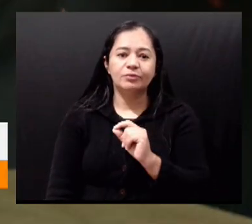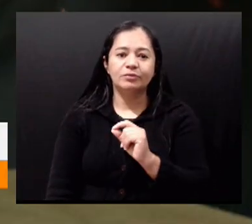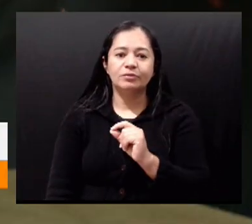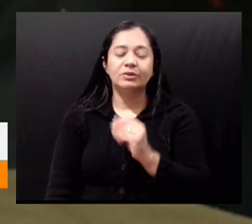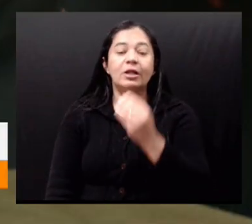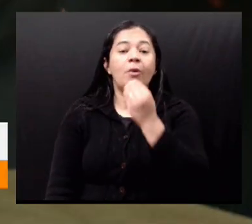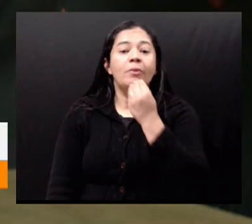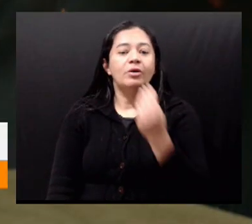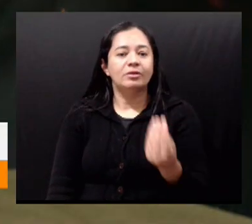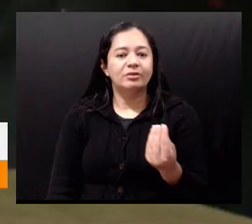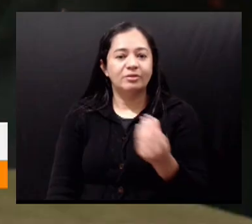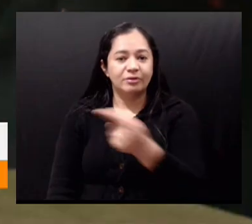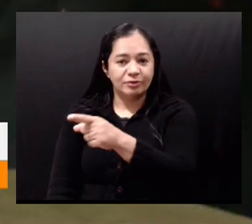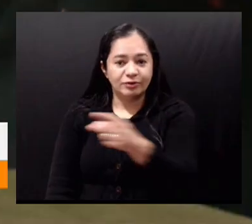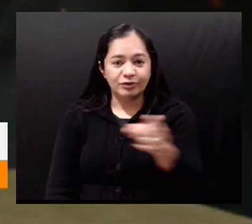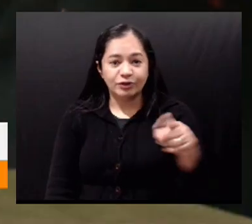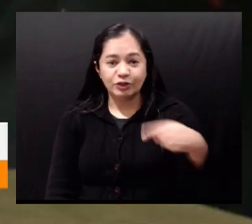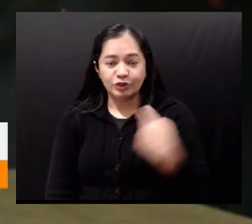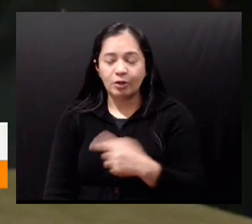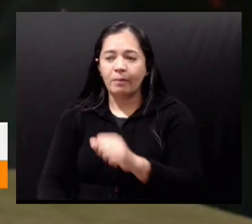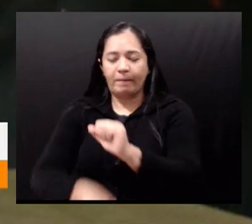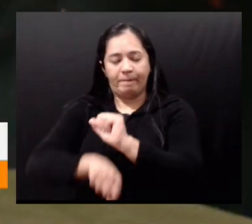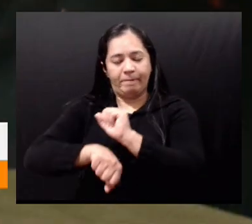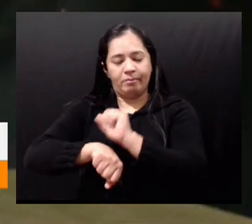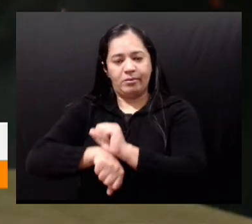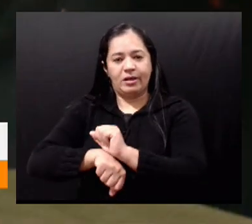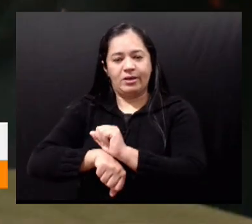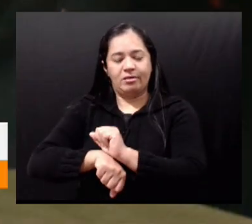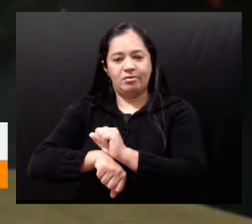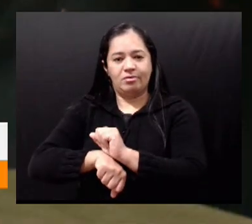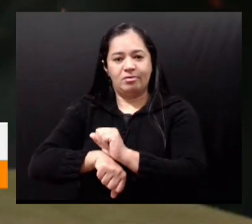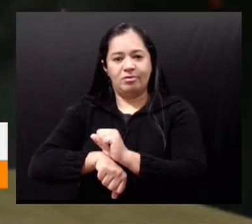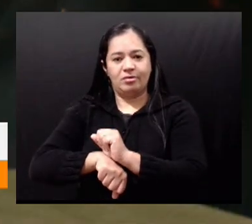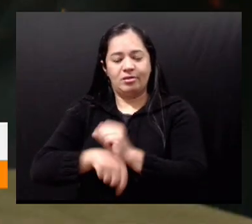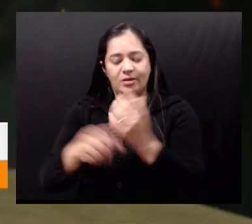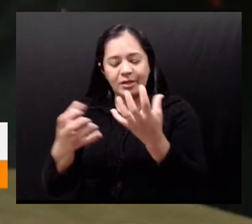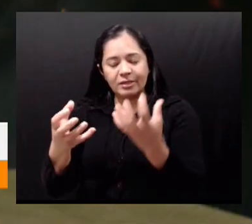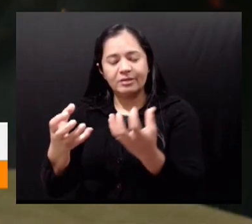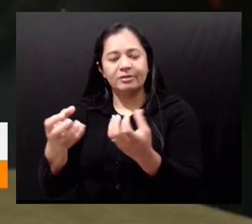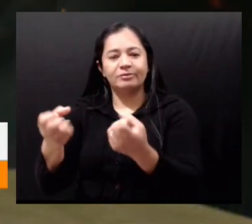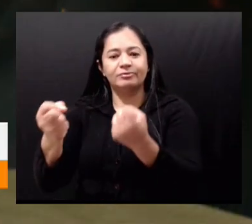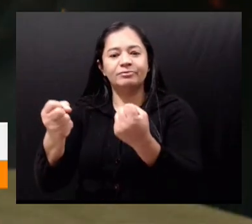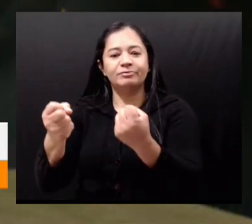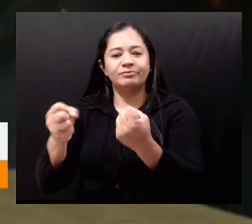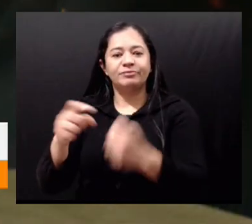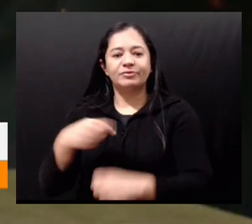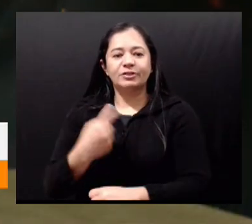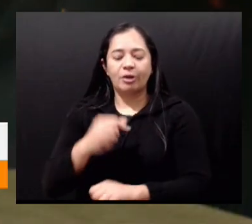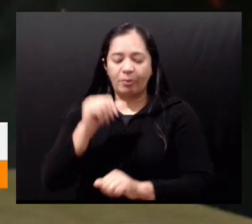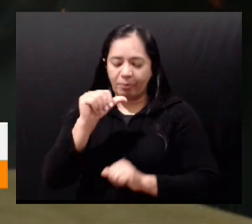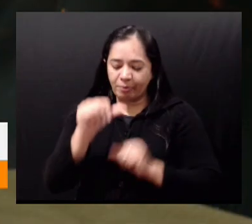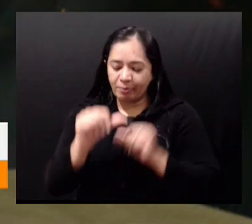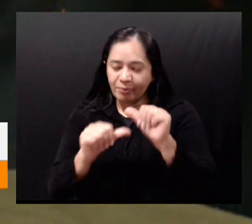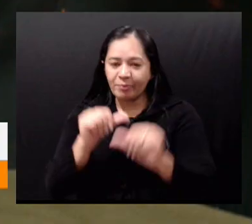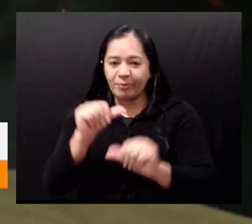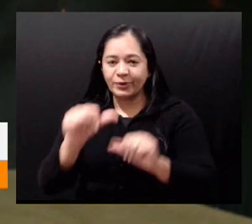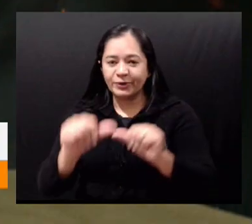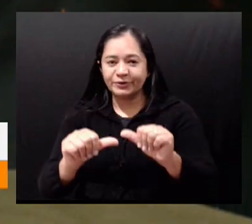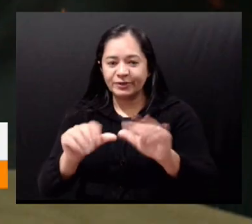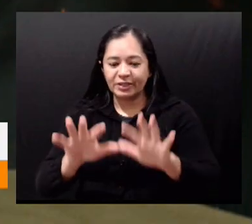para a gente parar, para a gente acolher, para a gente mudar o ambiente à nossa